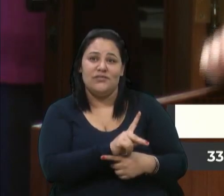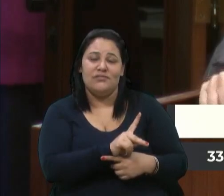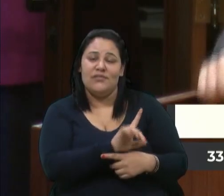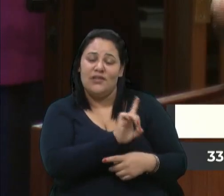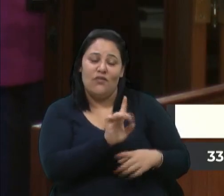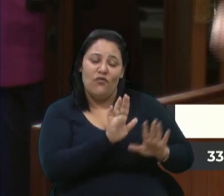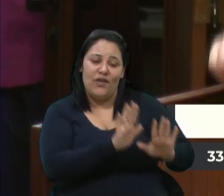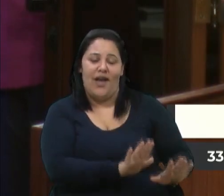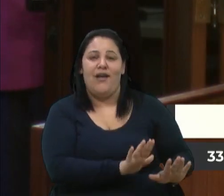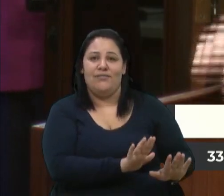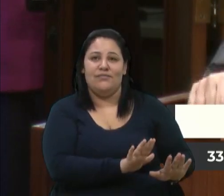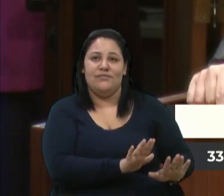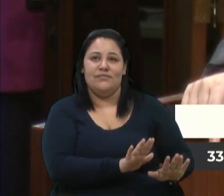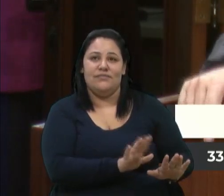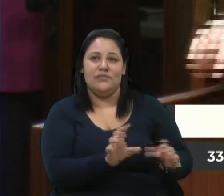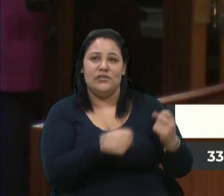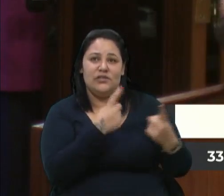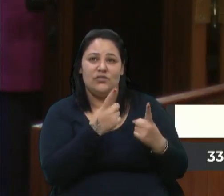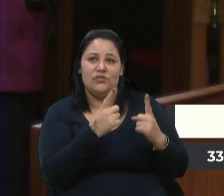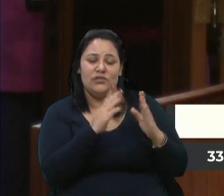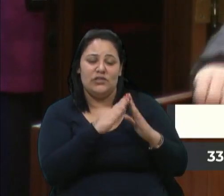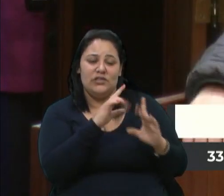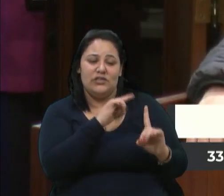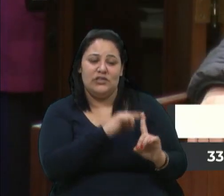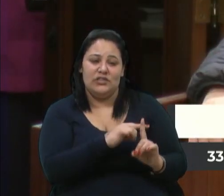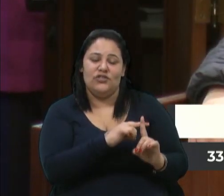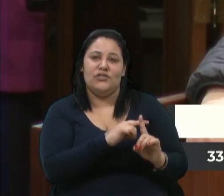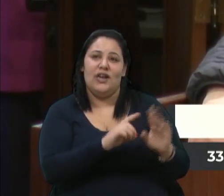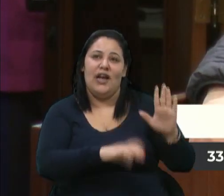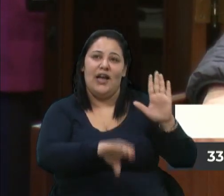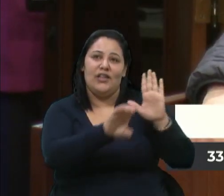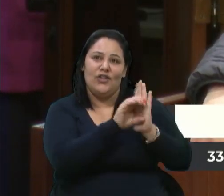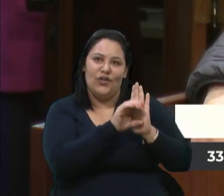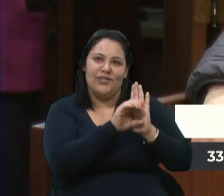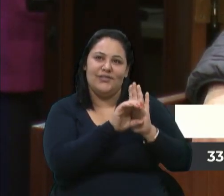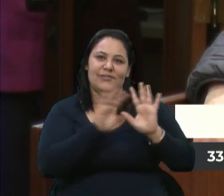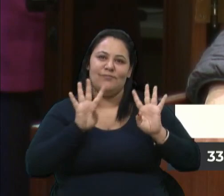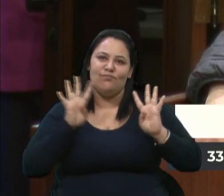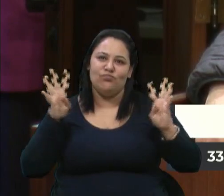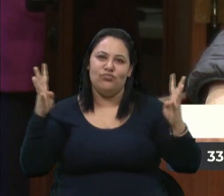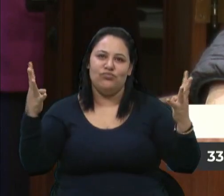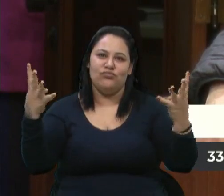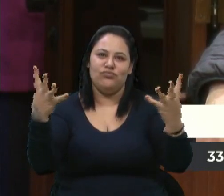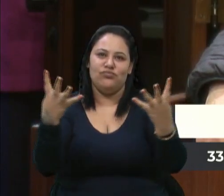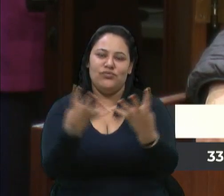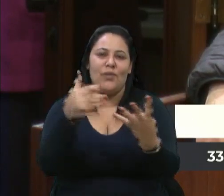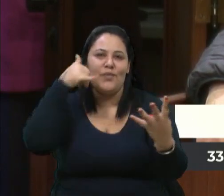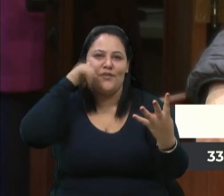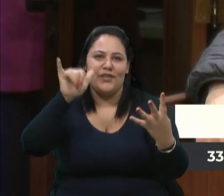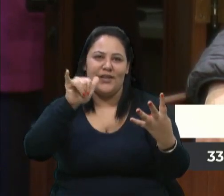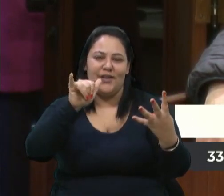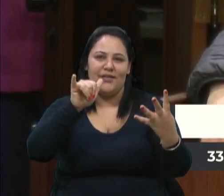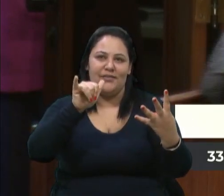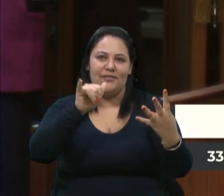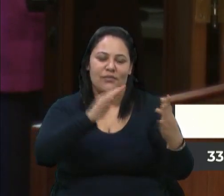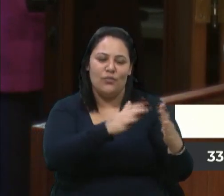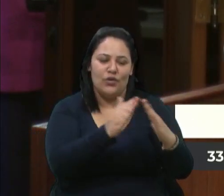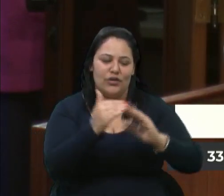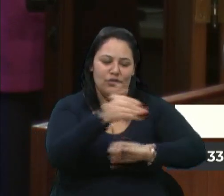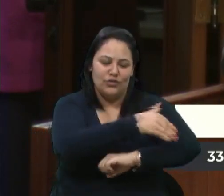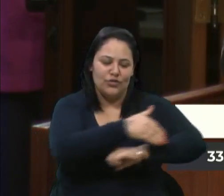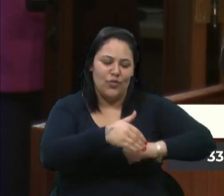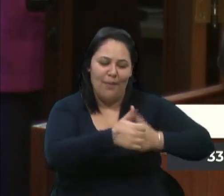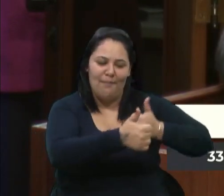algumas igrejas, inclusive católicas, estão cercando as suas igrejas para que os moradores não fiquem por perto. Isso me